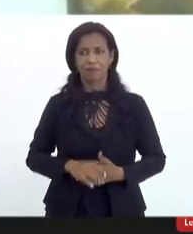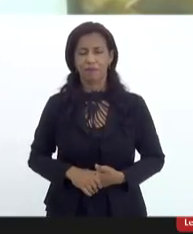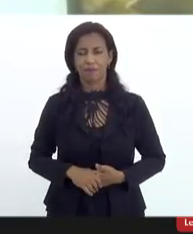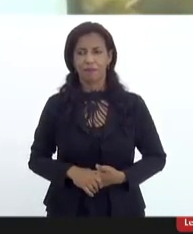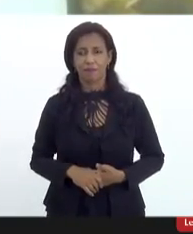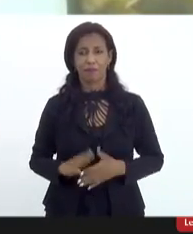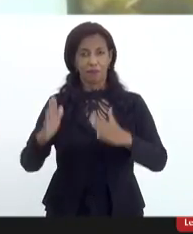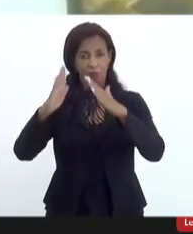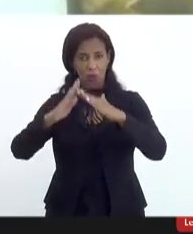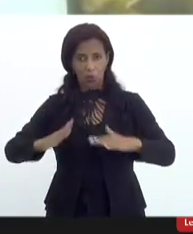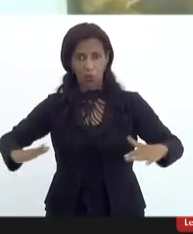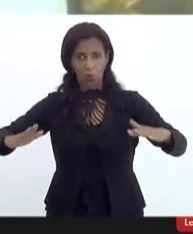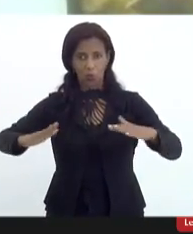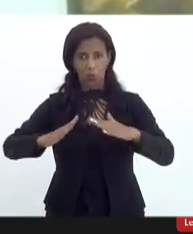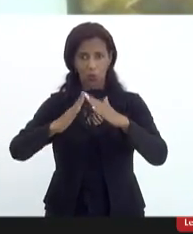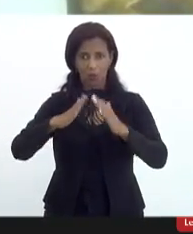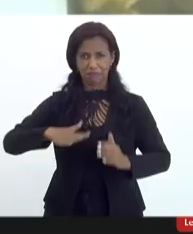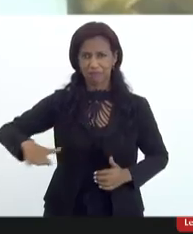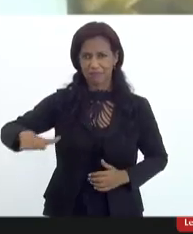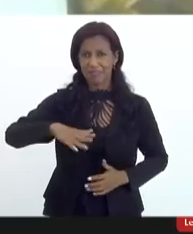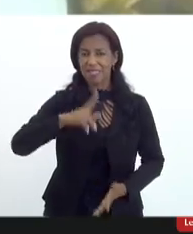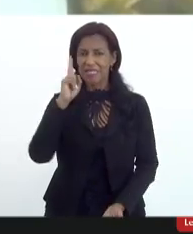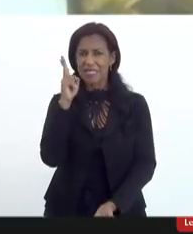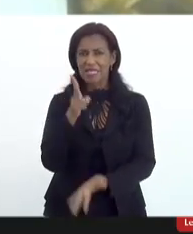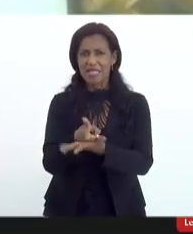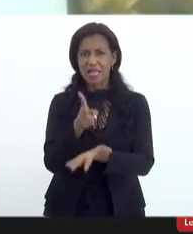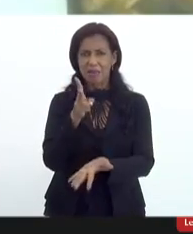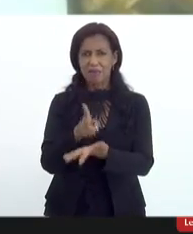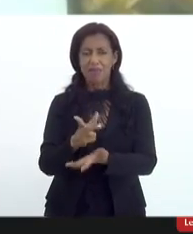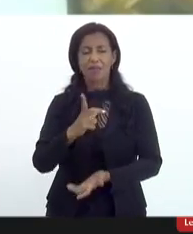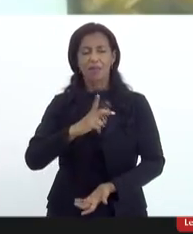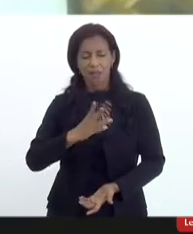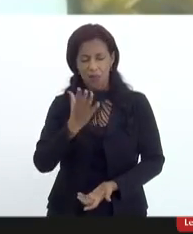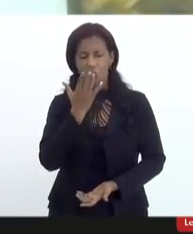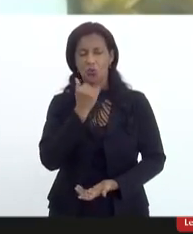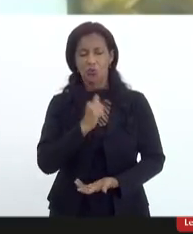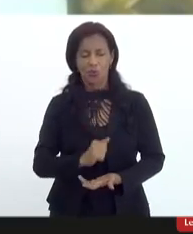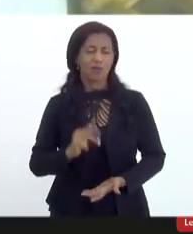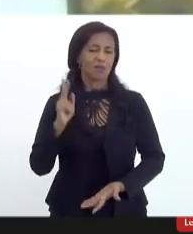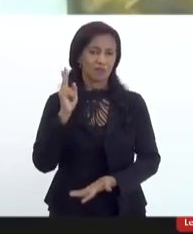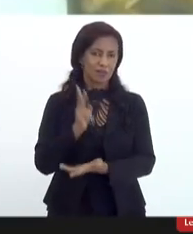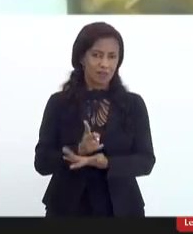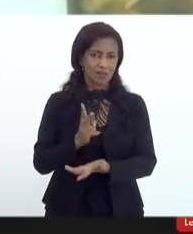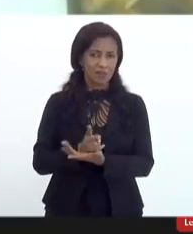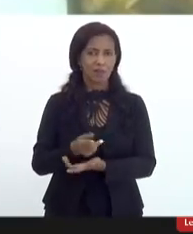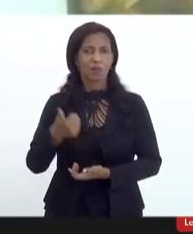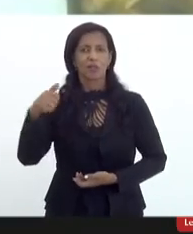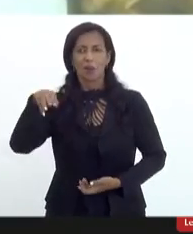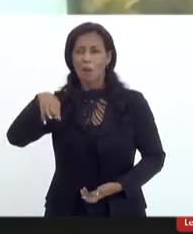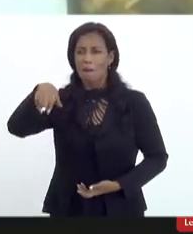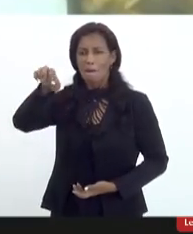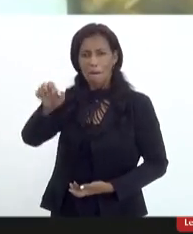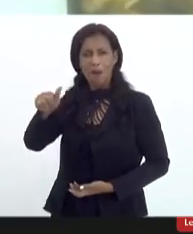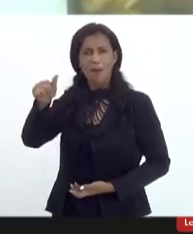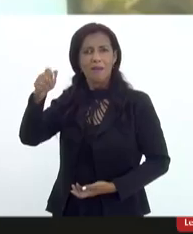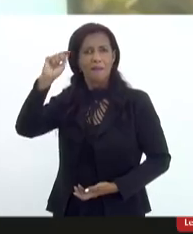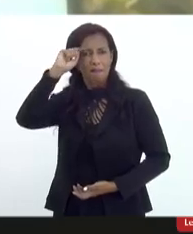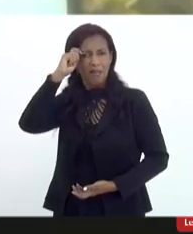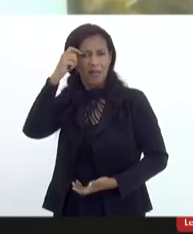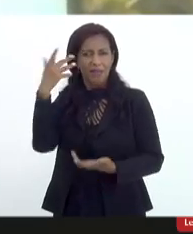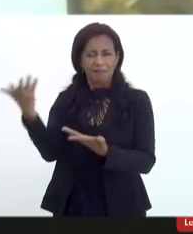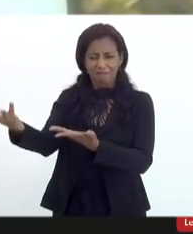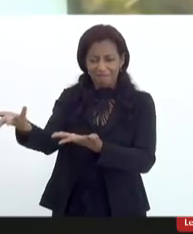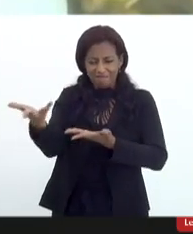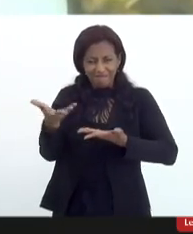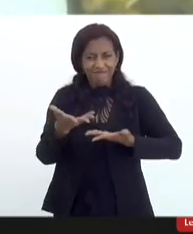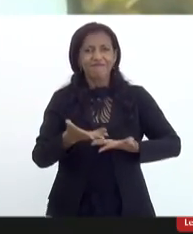no terreiro sempre tem um prato de comida, sempre tem uma mãe preta para te acolher,